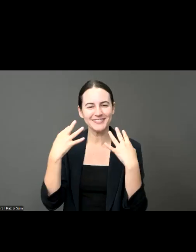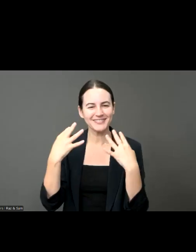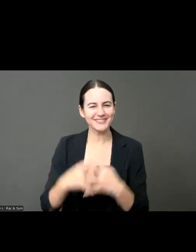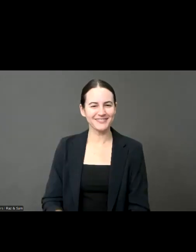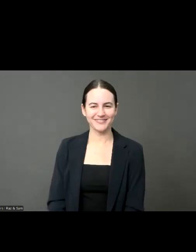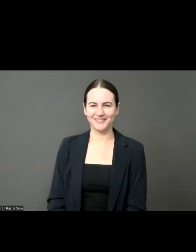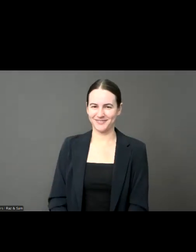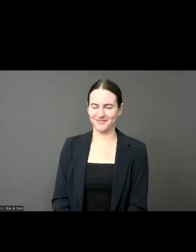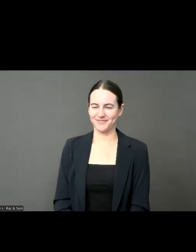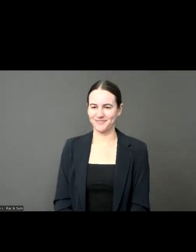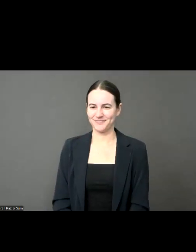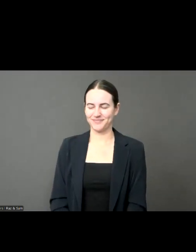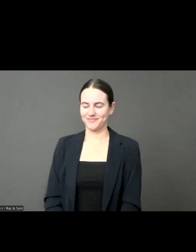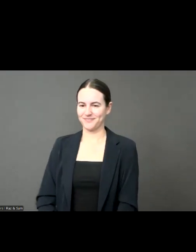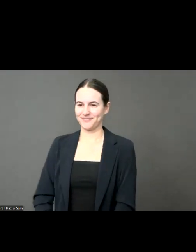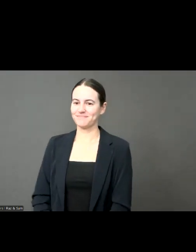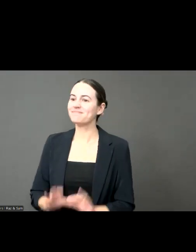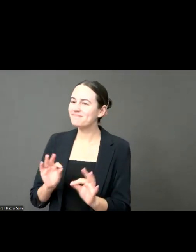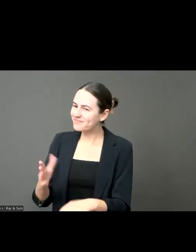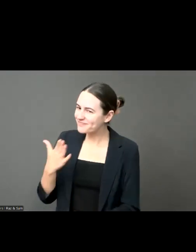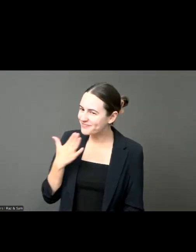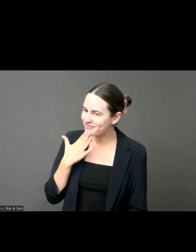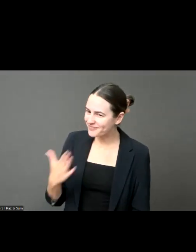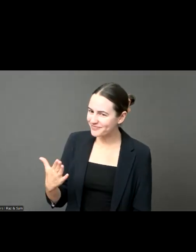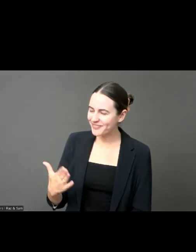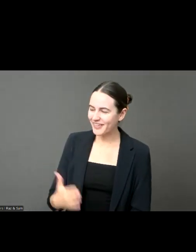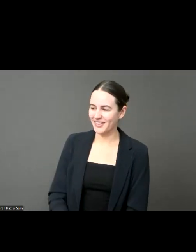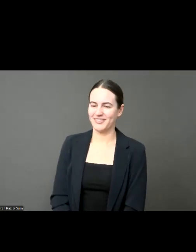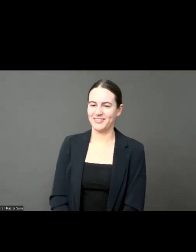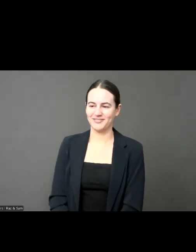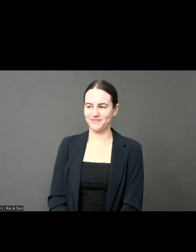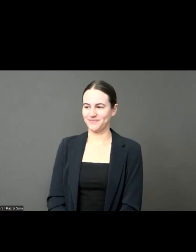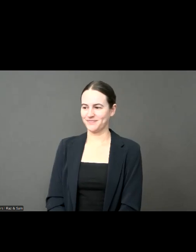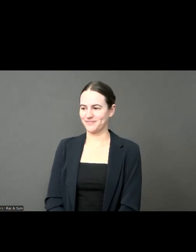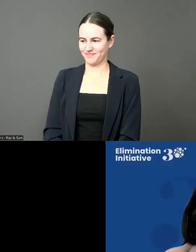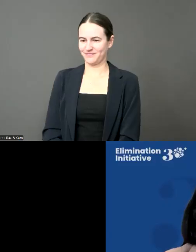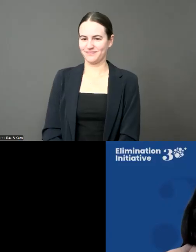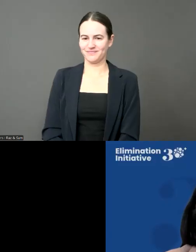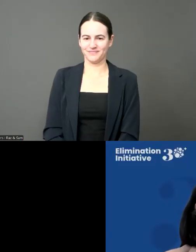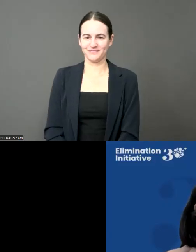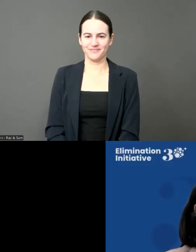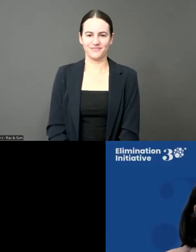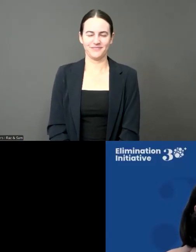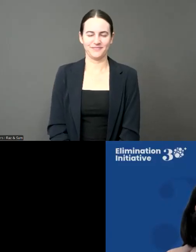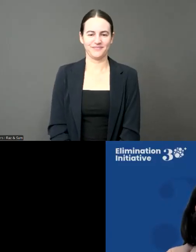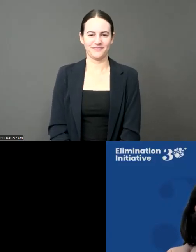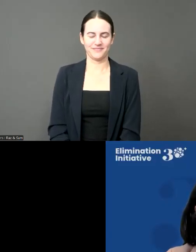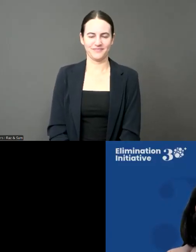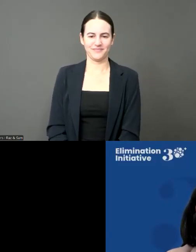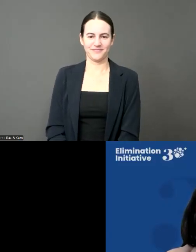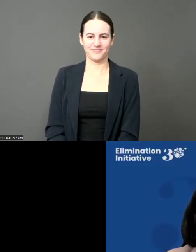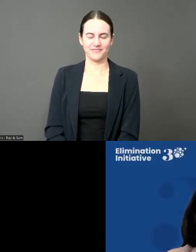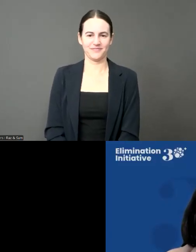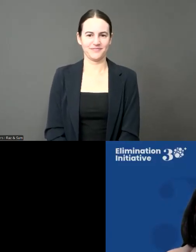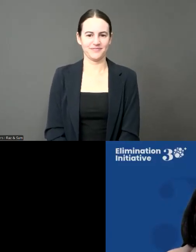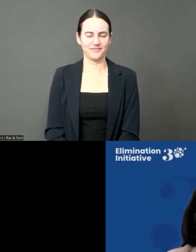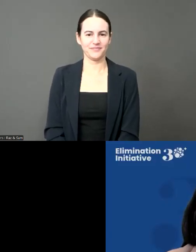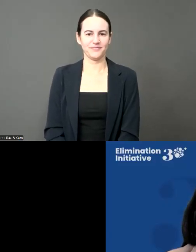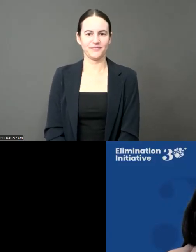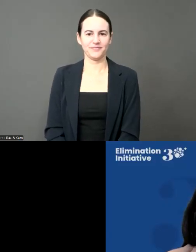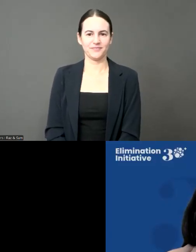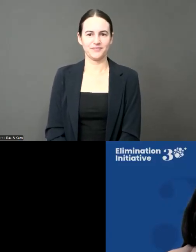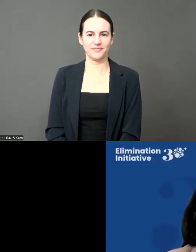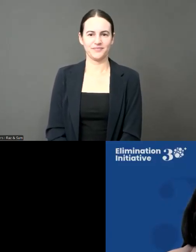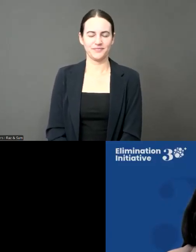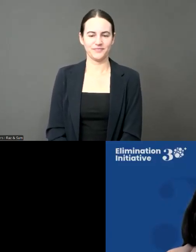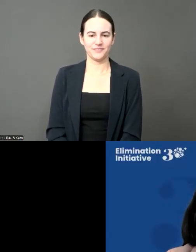Muito obrigada, Dr. Edilson, for sharing Brazil's Bold Initiative, which exemplifies Muito obrigada por colaborar